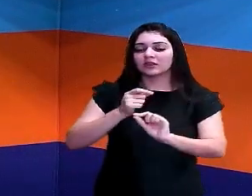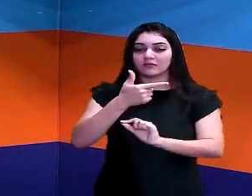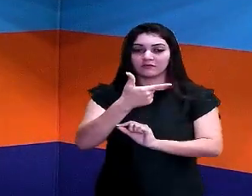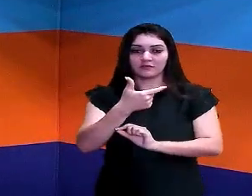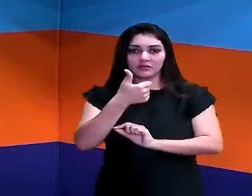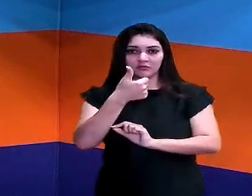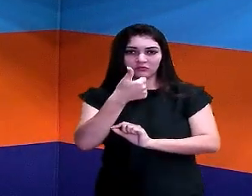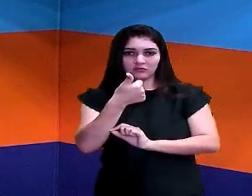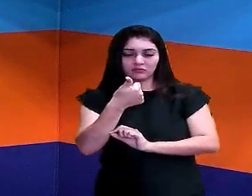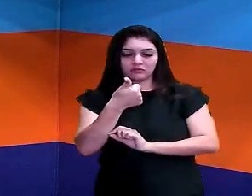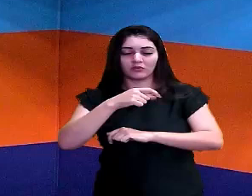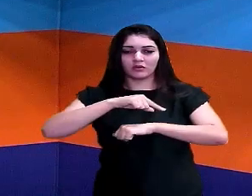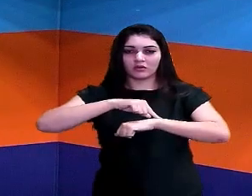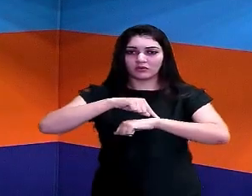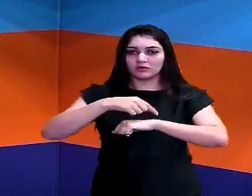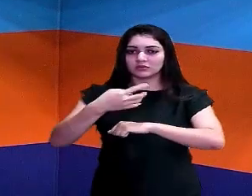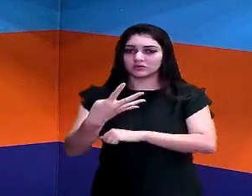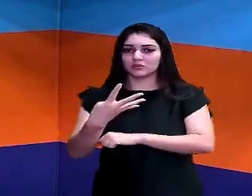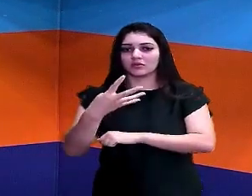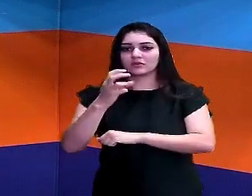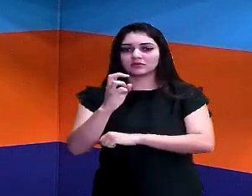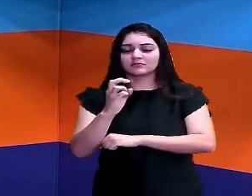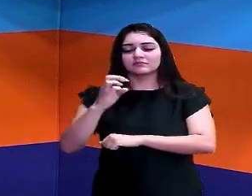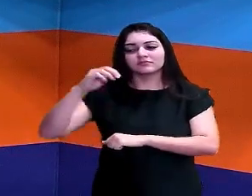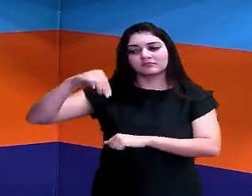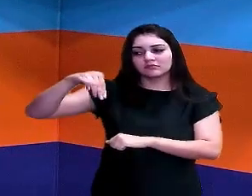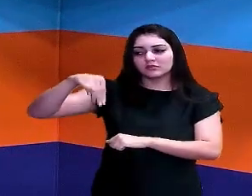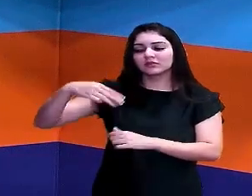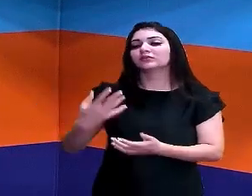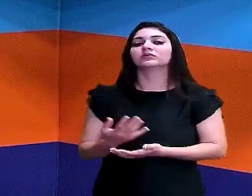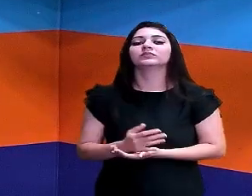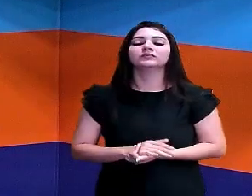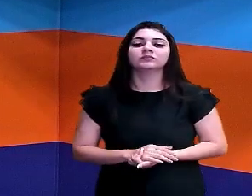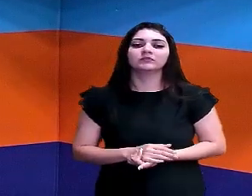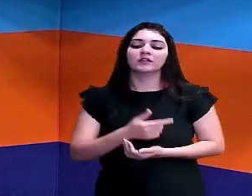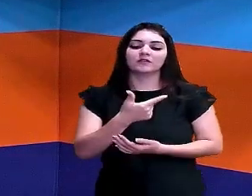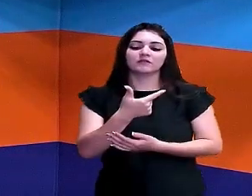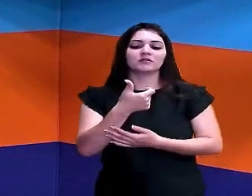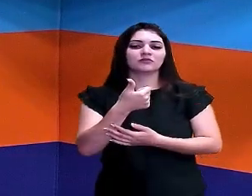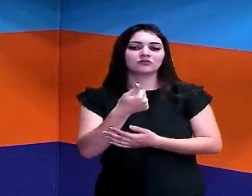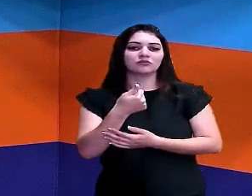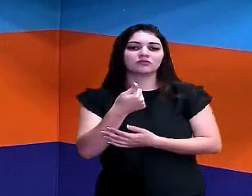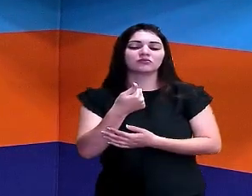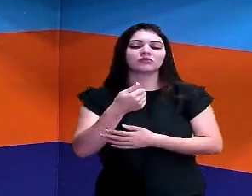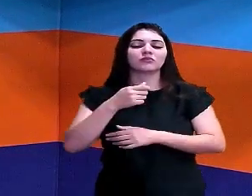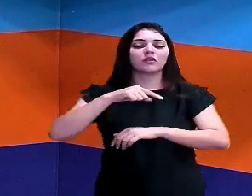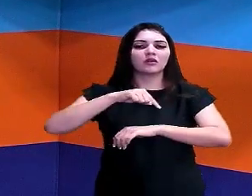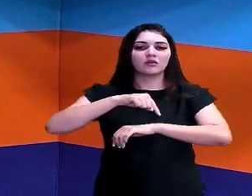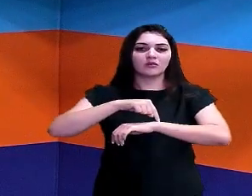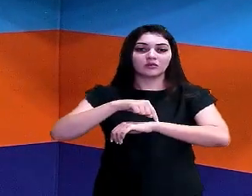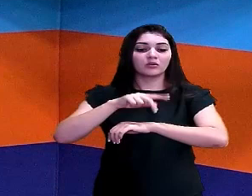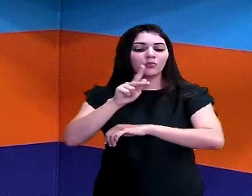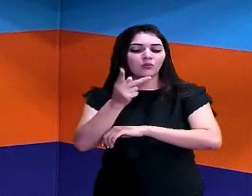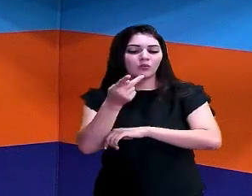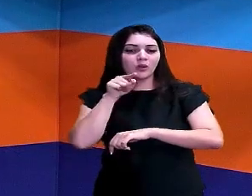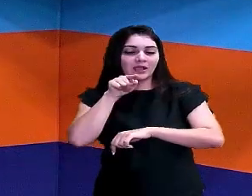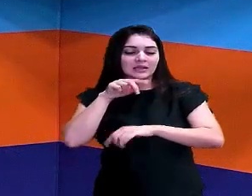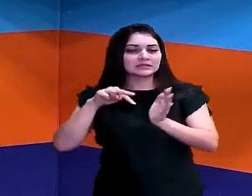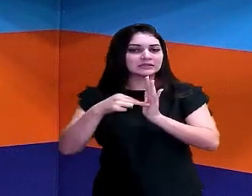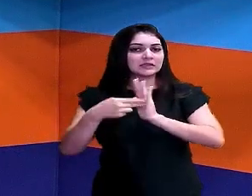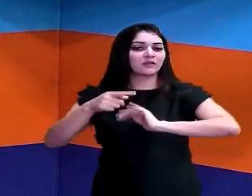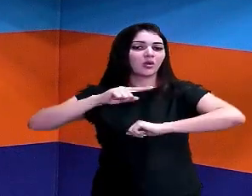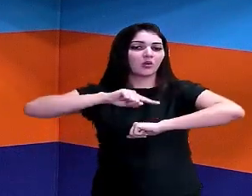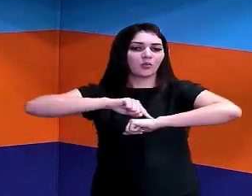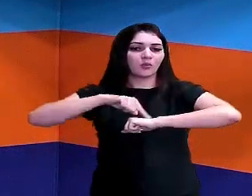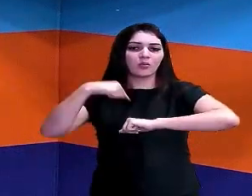horas e 45 minutos, tá certo? Tá aqui, ó, 21 horas, o H é de horas